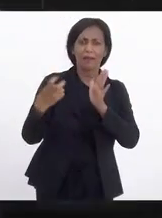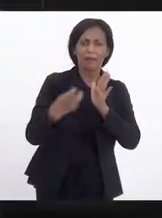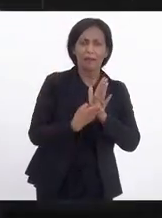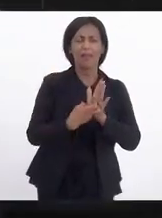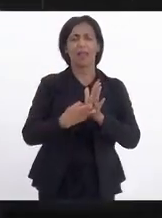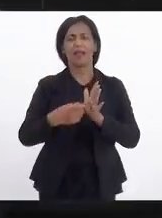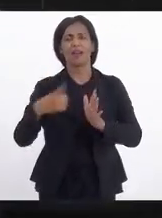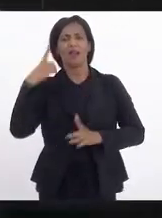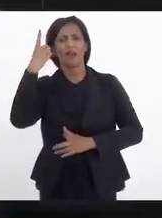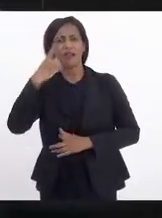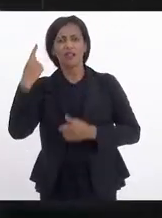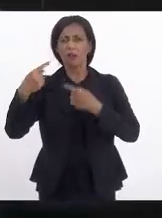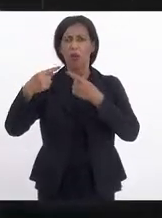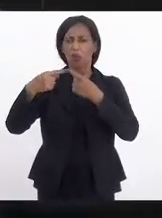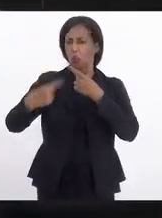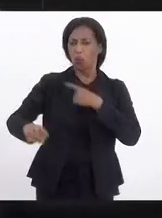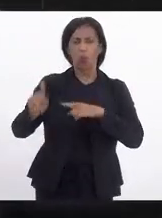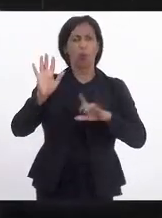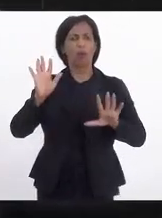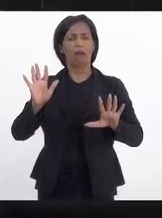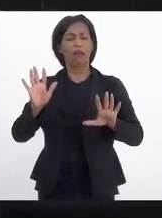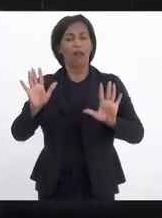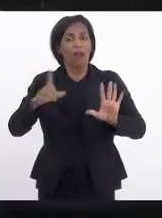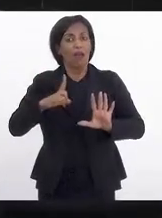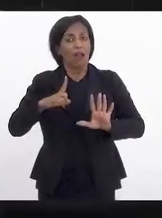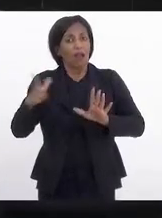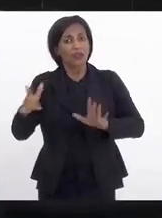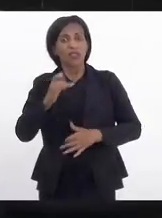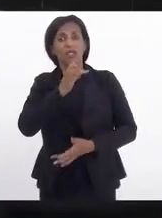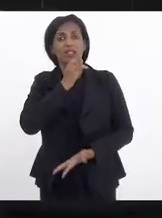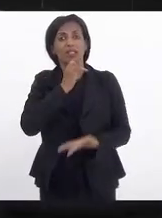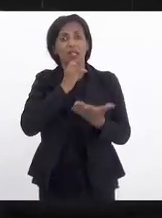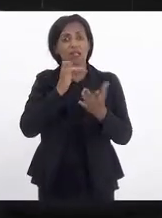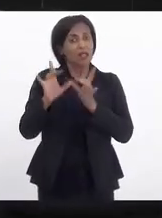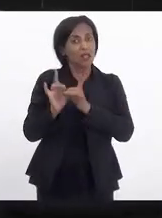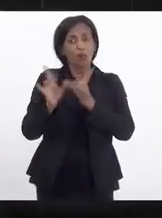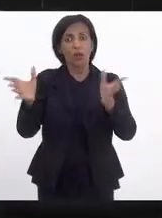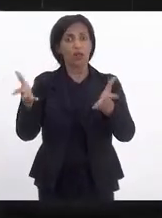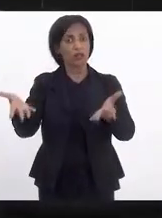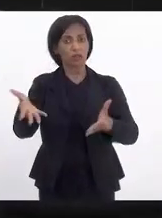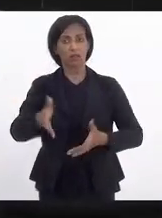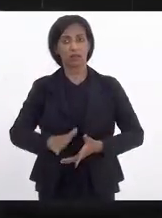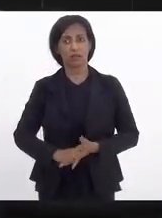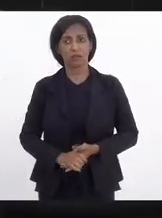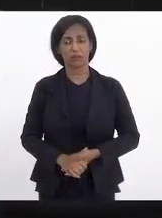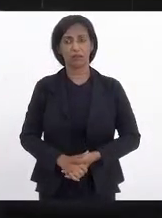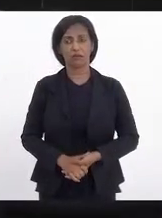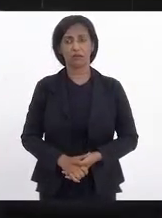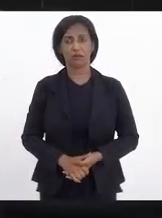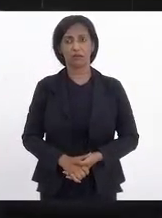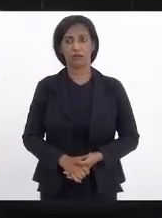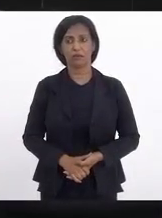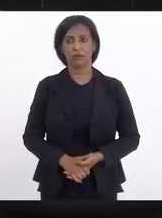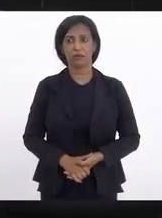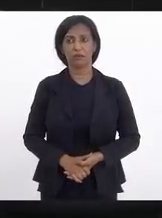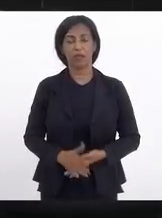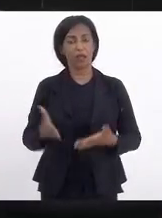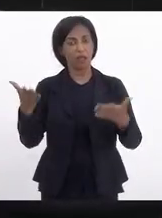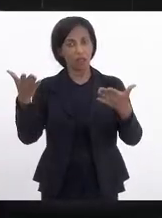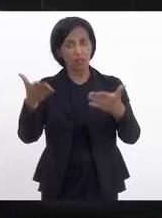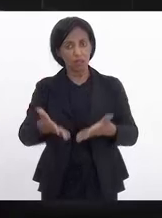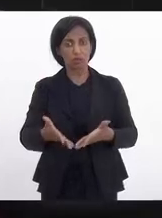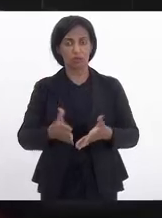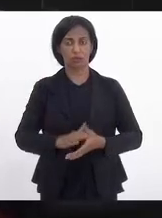vai ter Deputado descordando a gente tem que dar o exemplo de democrata e é